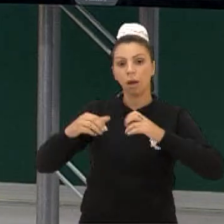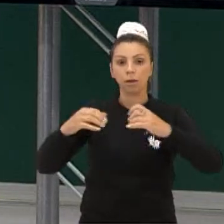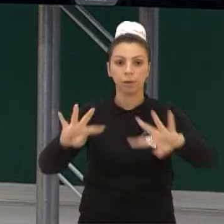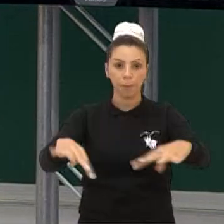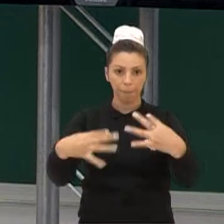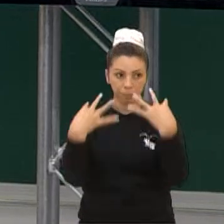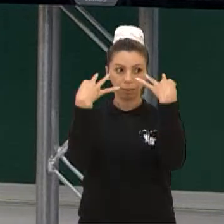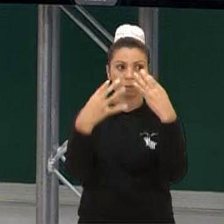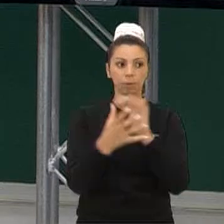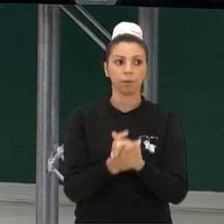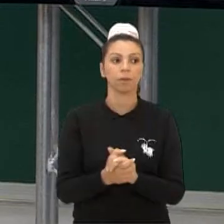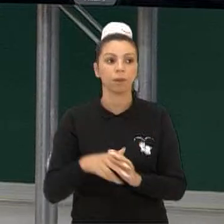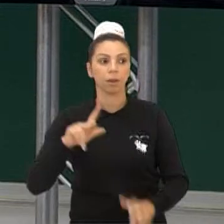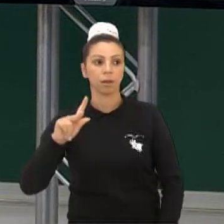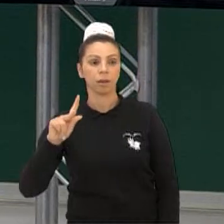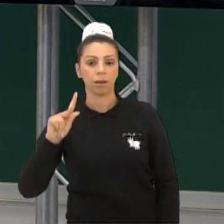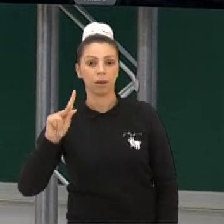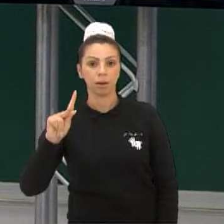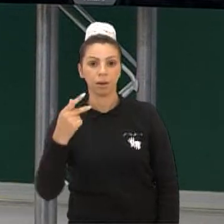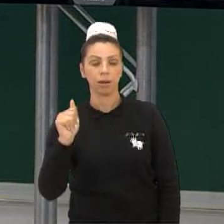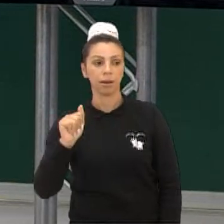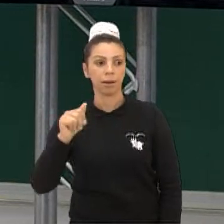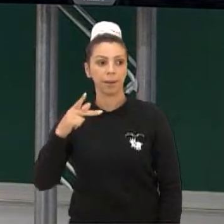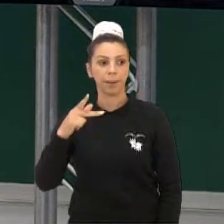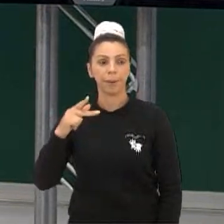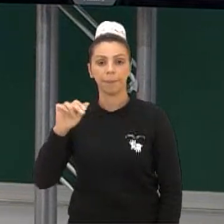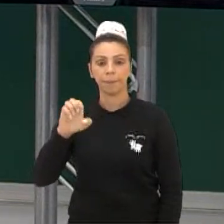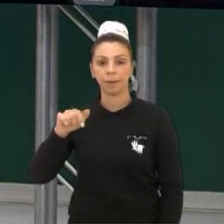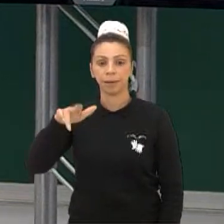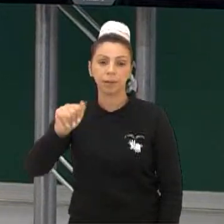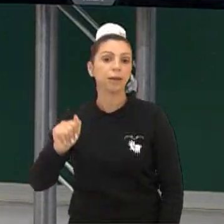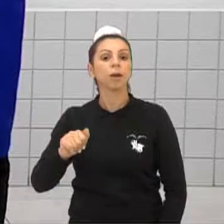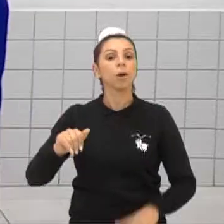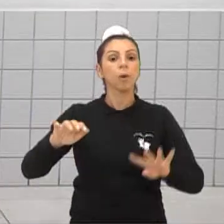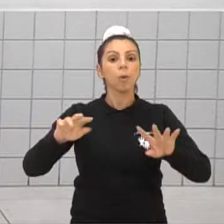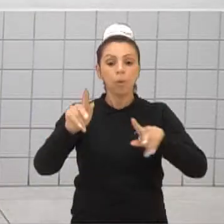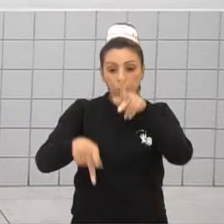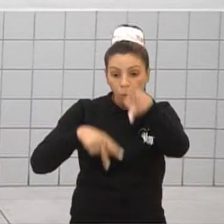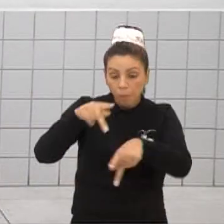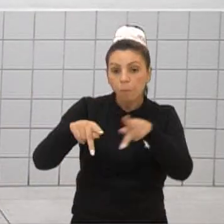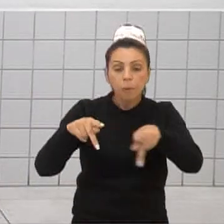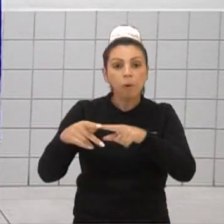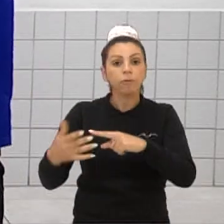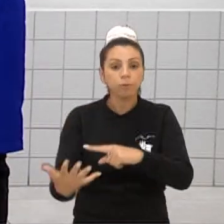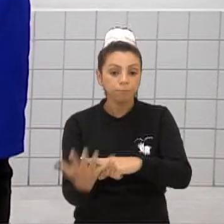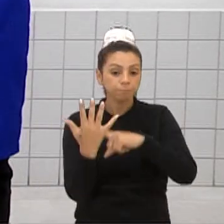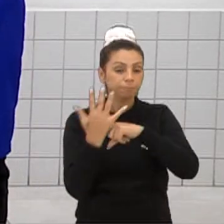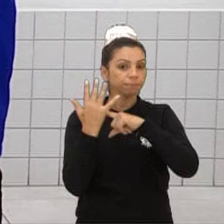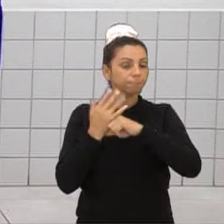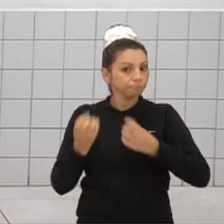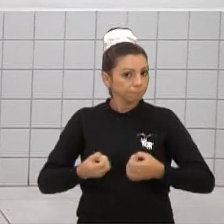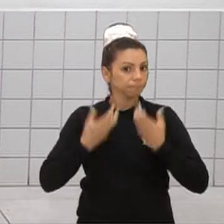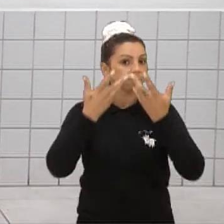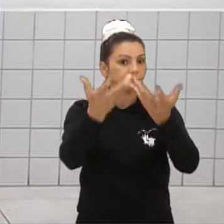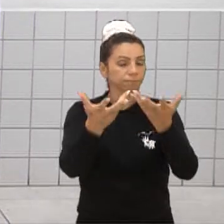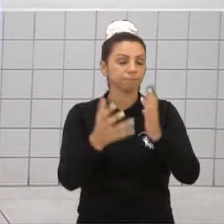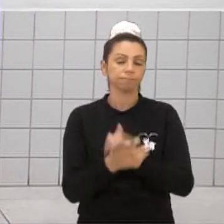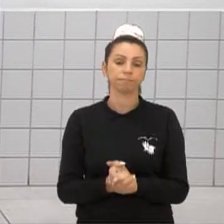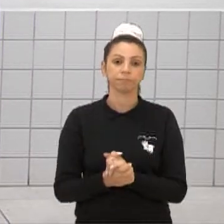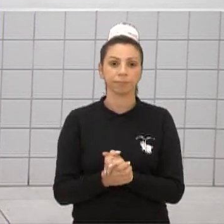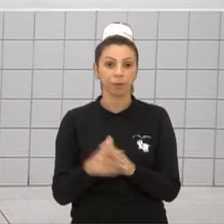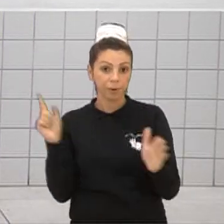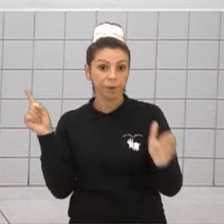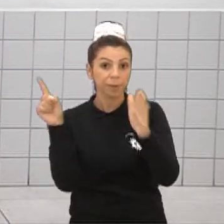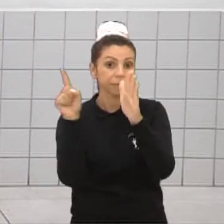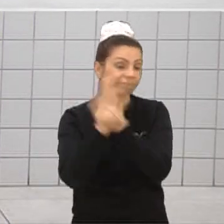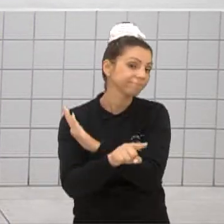e happening, o público ajuda nessa representação. Vamos a mais um quiz? Vamos a um quiz e depois de terminar esse quiz,